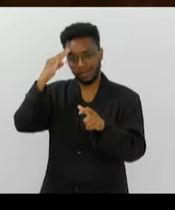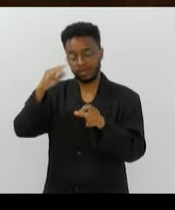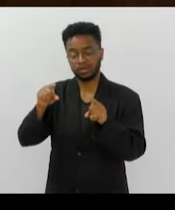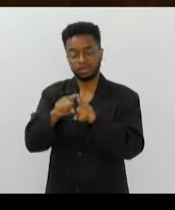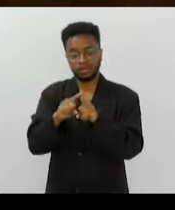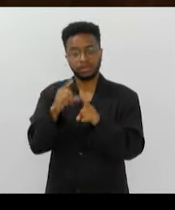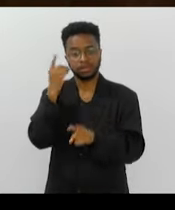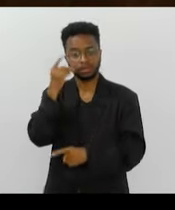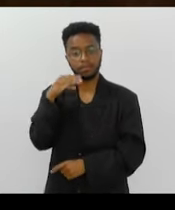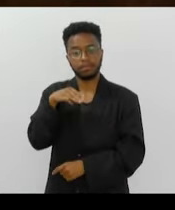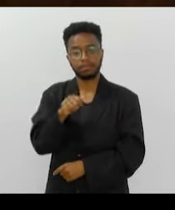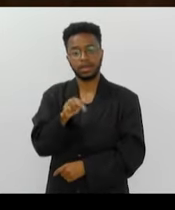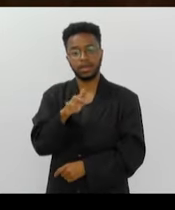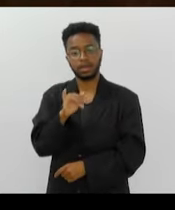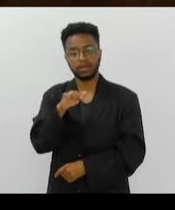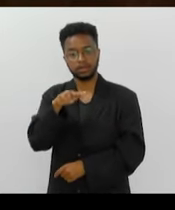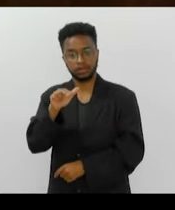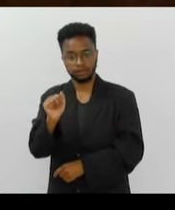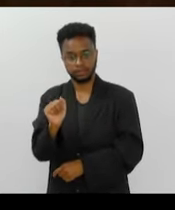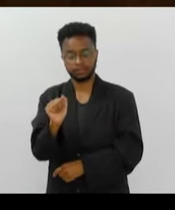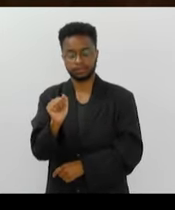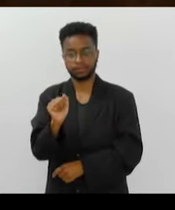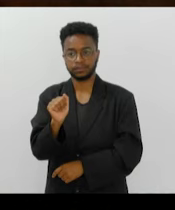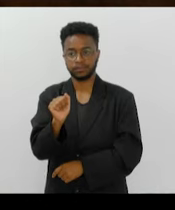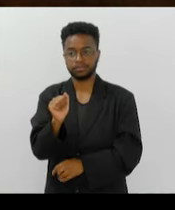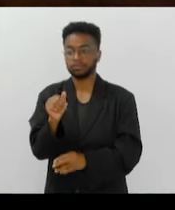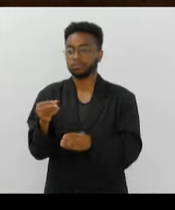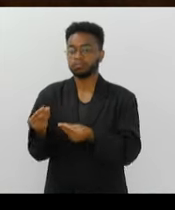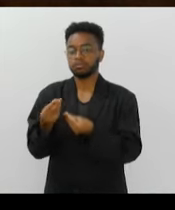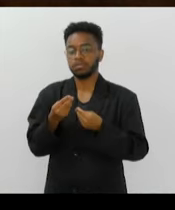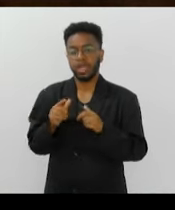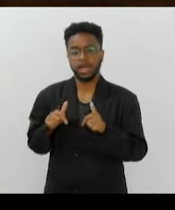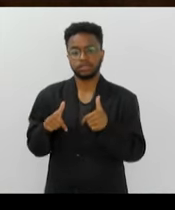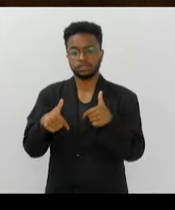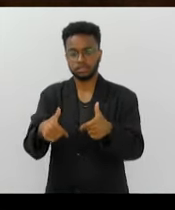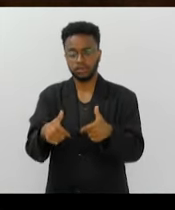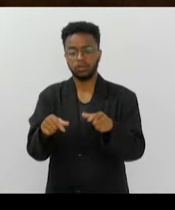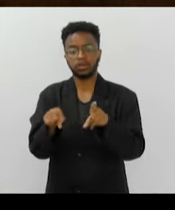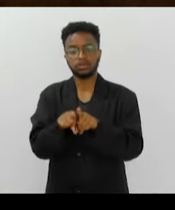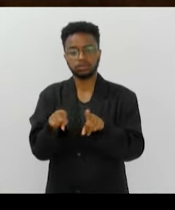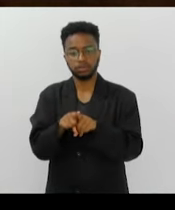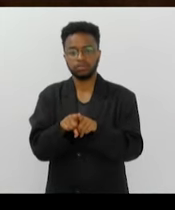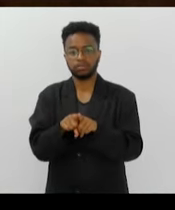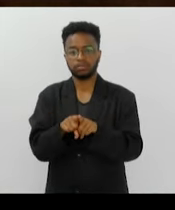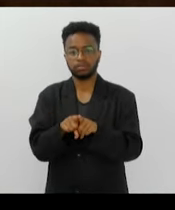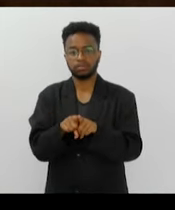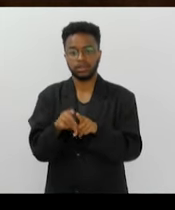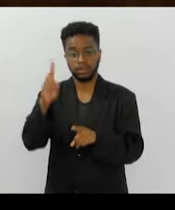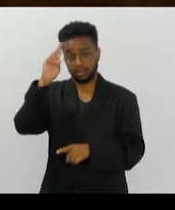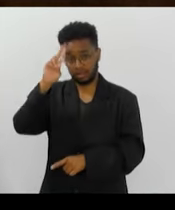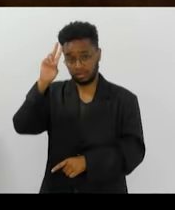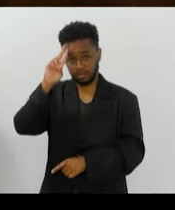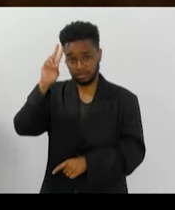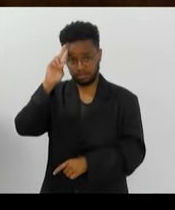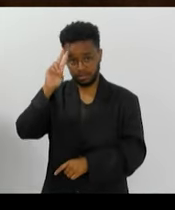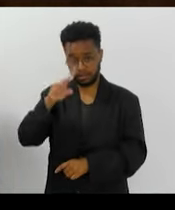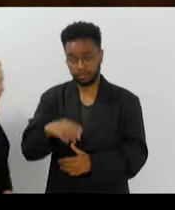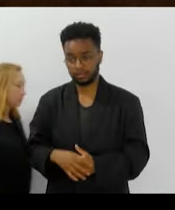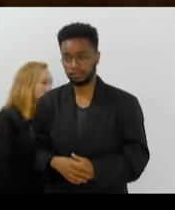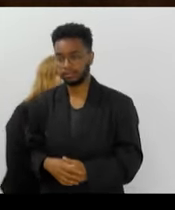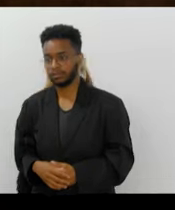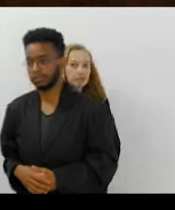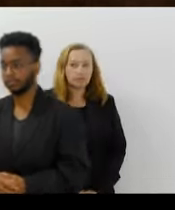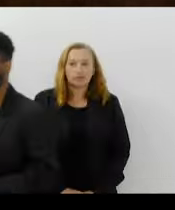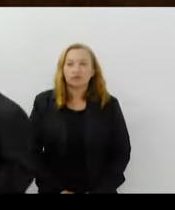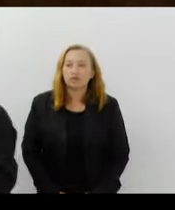Marina nos trouxe essa iniciativa de também rememorar na usina